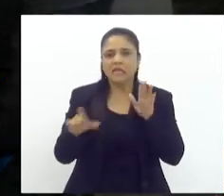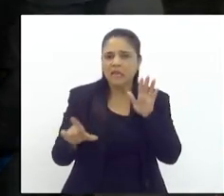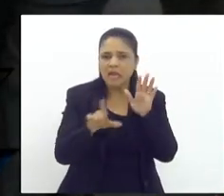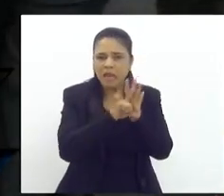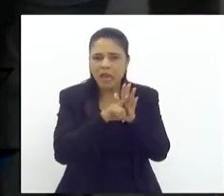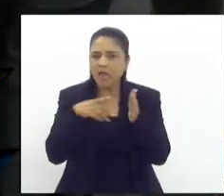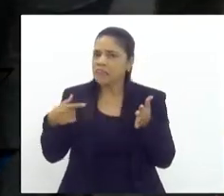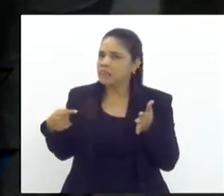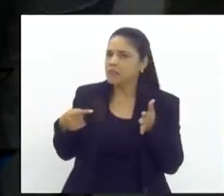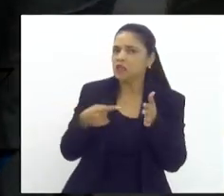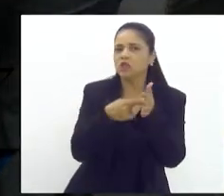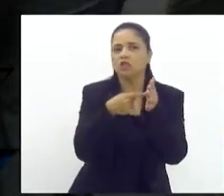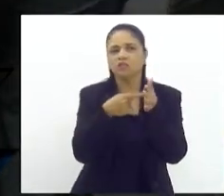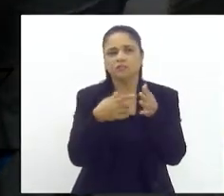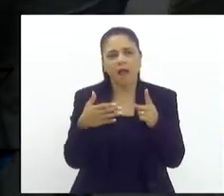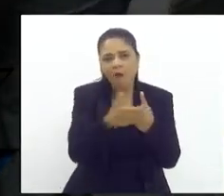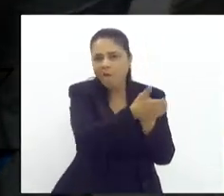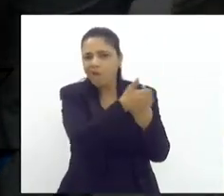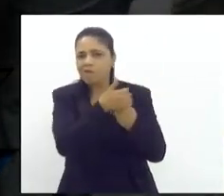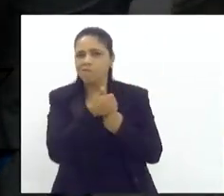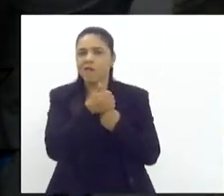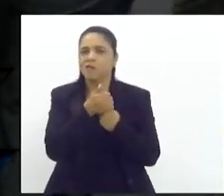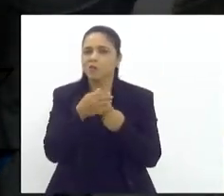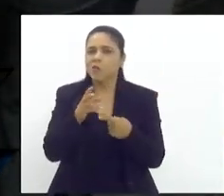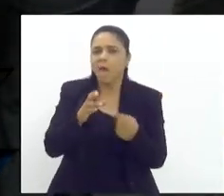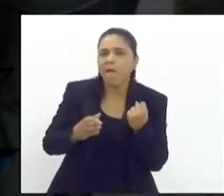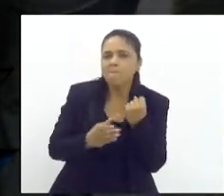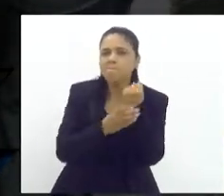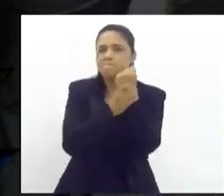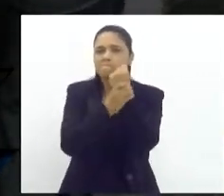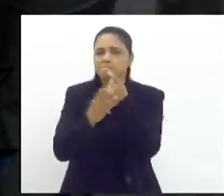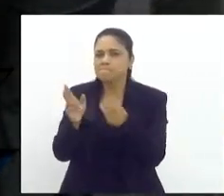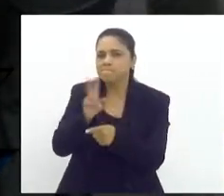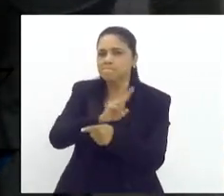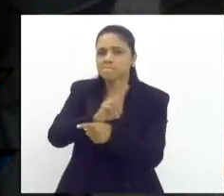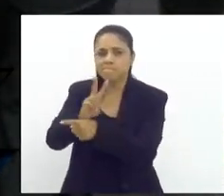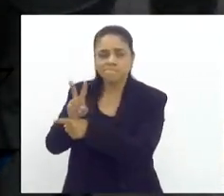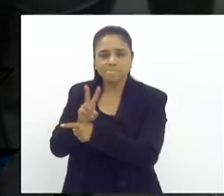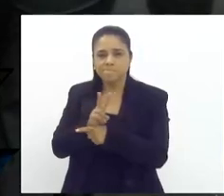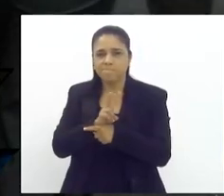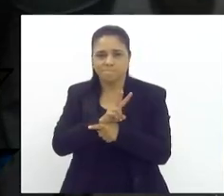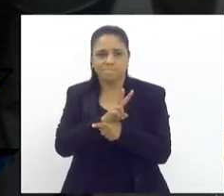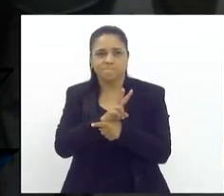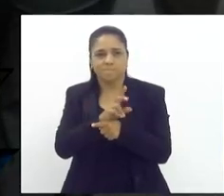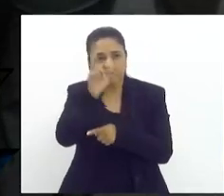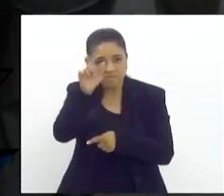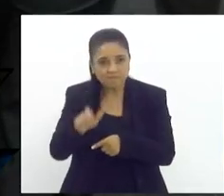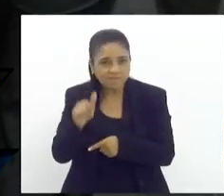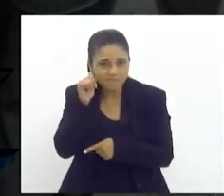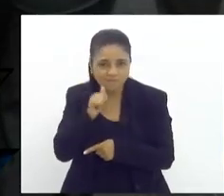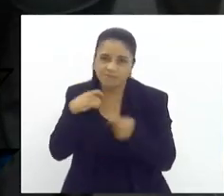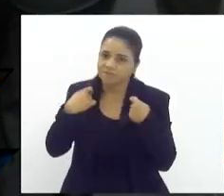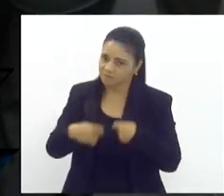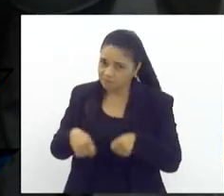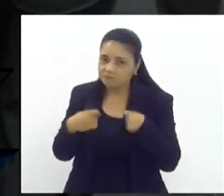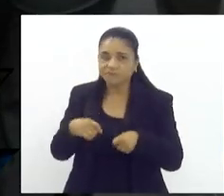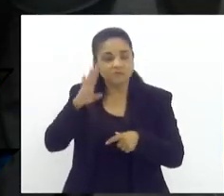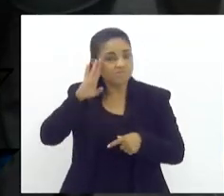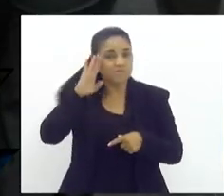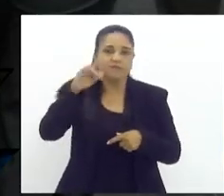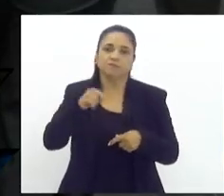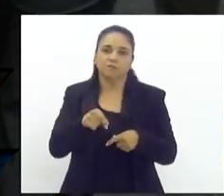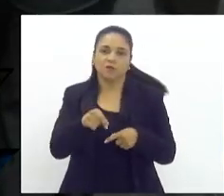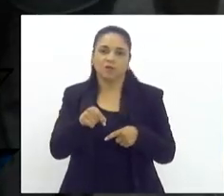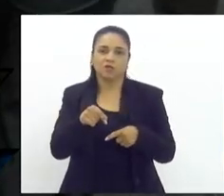de denúncias acolhimento e proteção à rede de proteção Às nossas mulheres é fundamental então